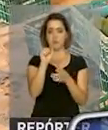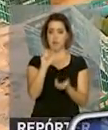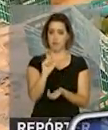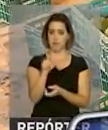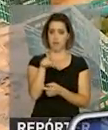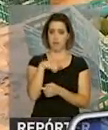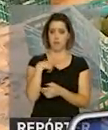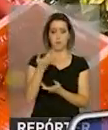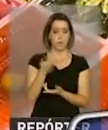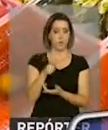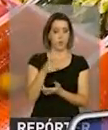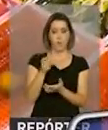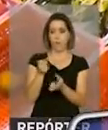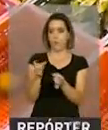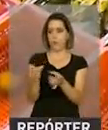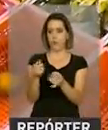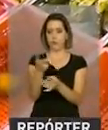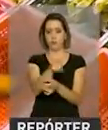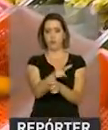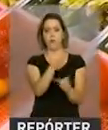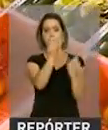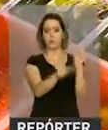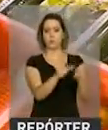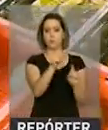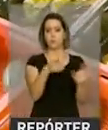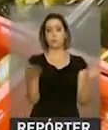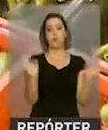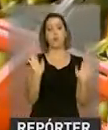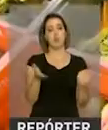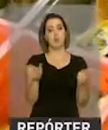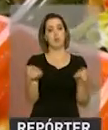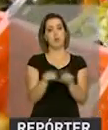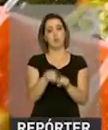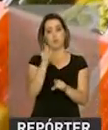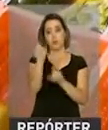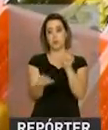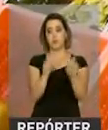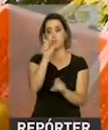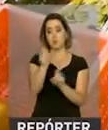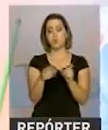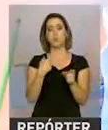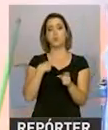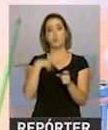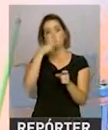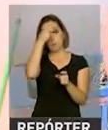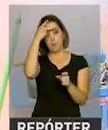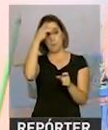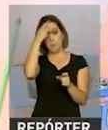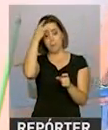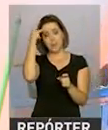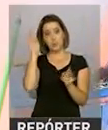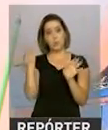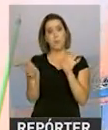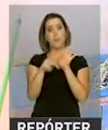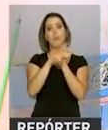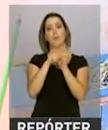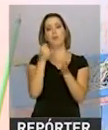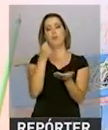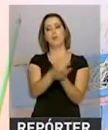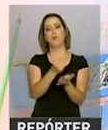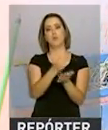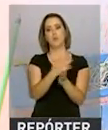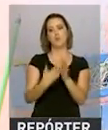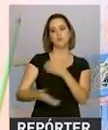para intermediários e passou a contar com a participação de consumidores para a organização e o financiamento de sua